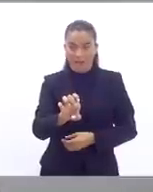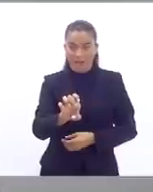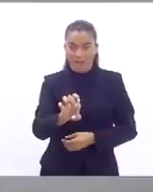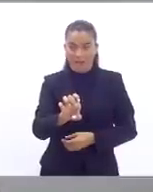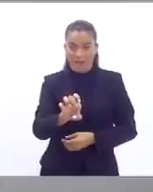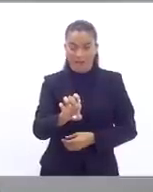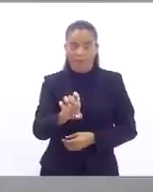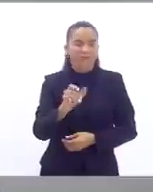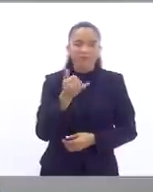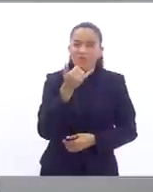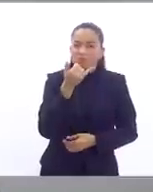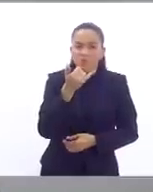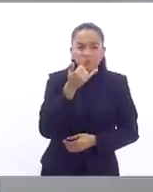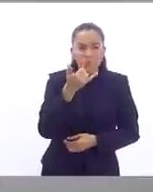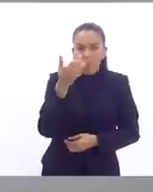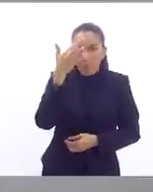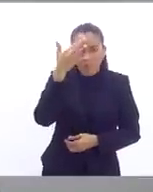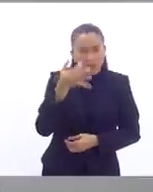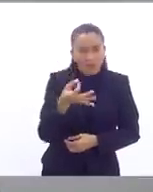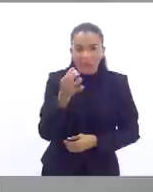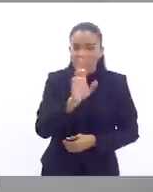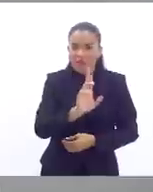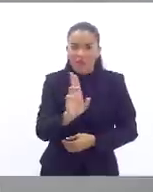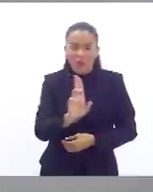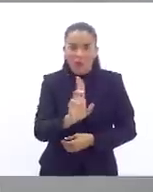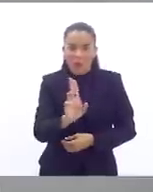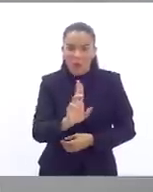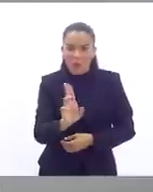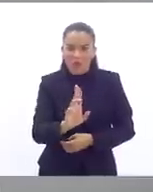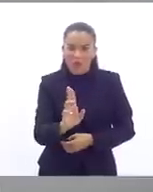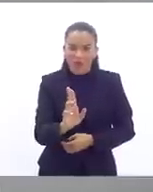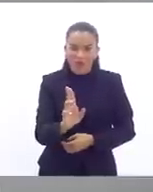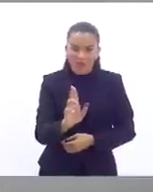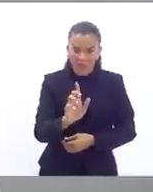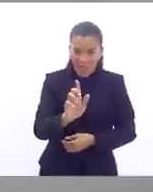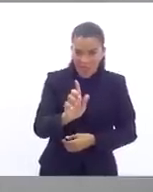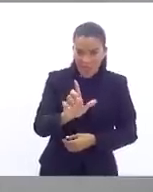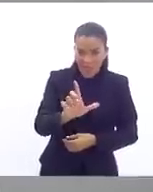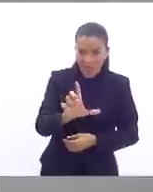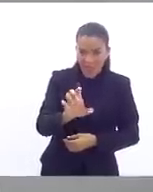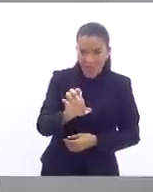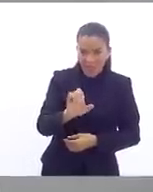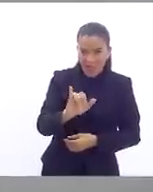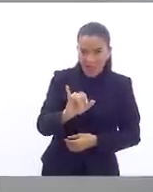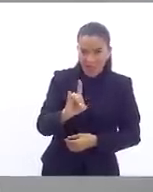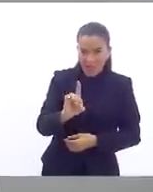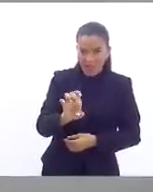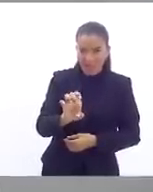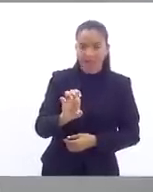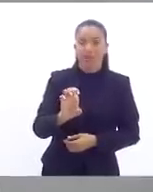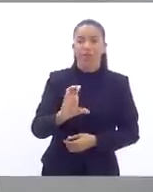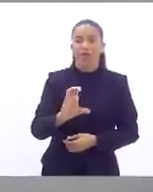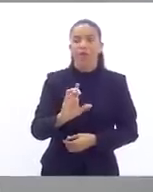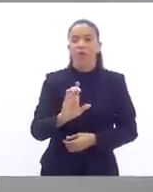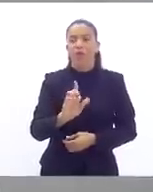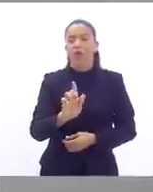Desculpa mas eu não consigo entender acho que algumas Gomes Gleide Gomes